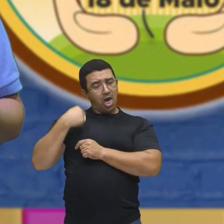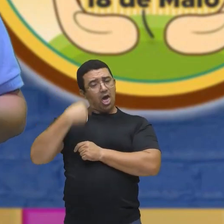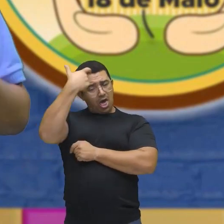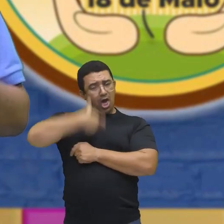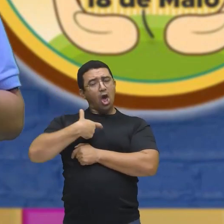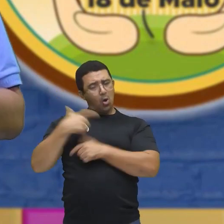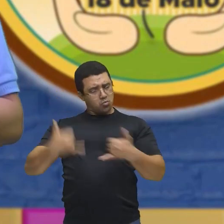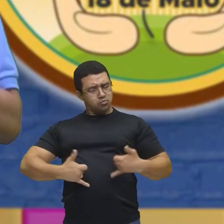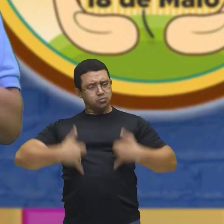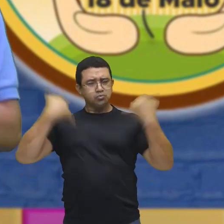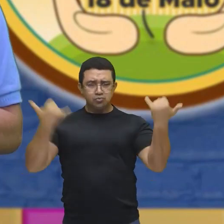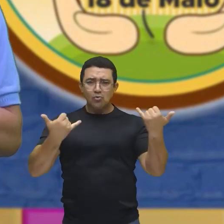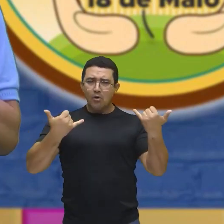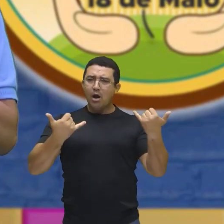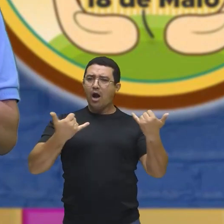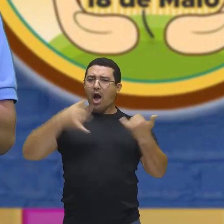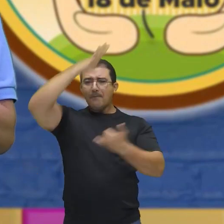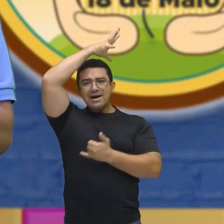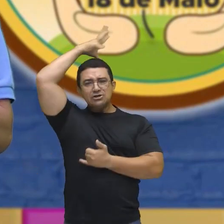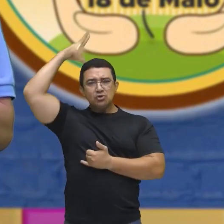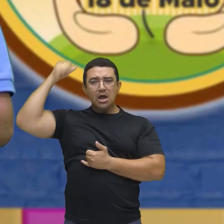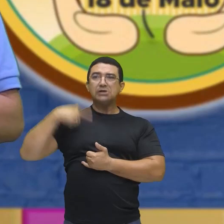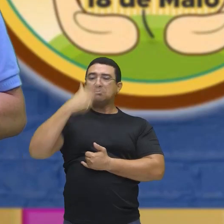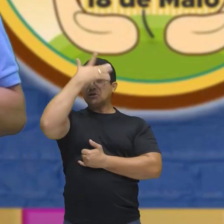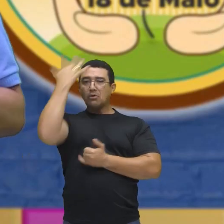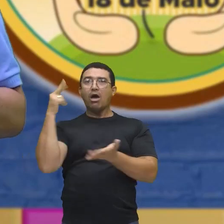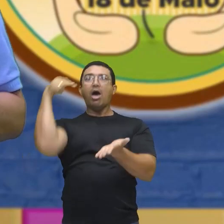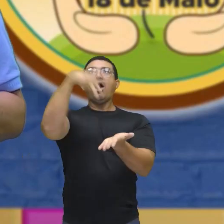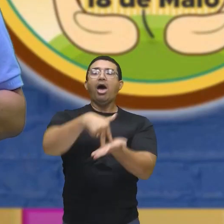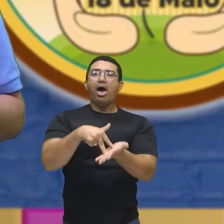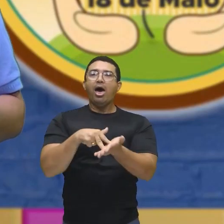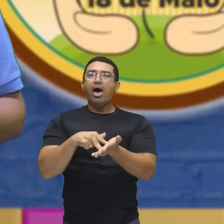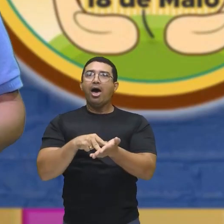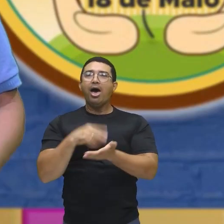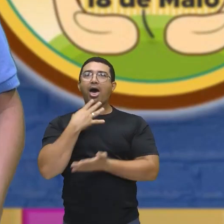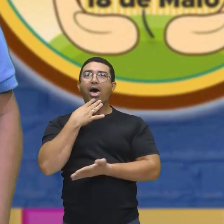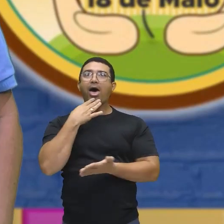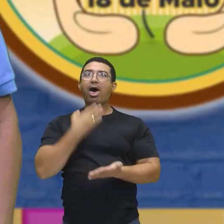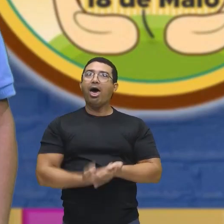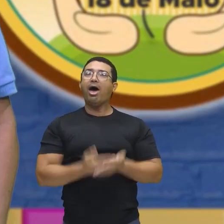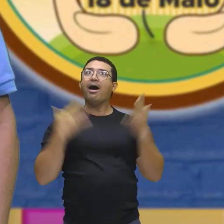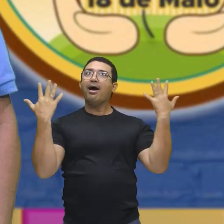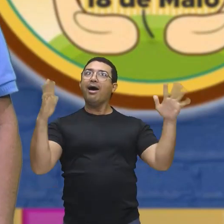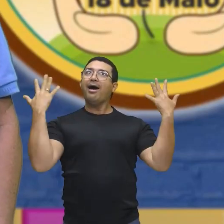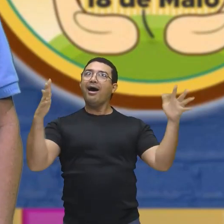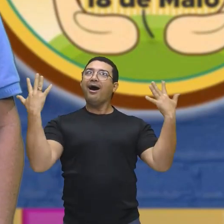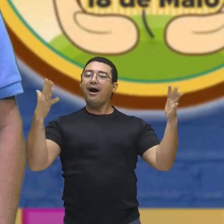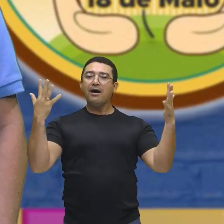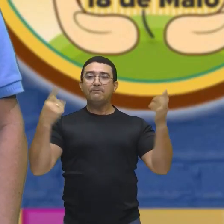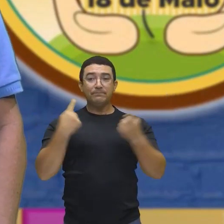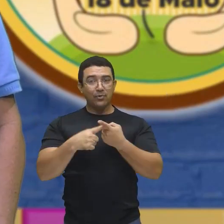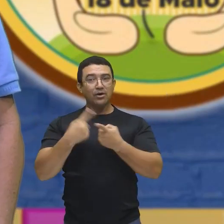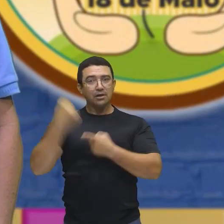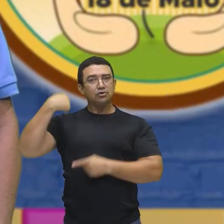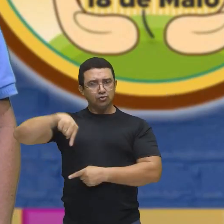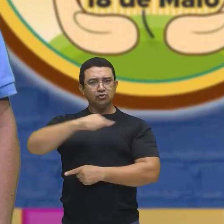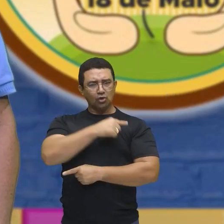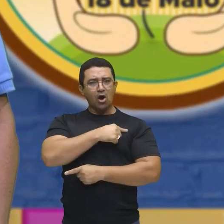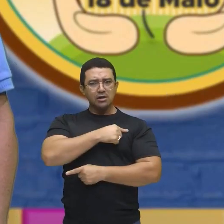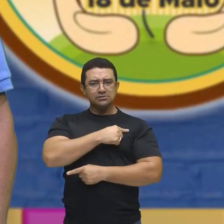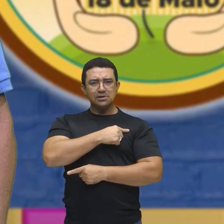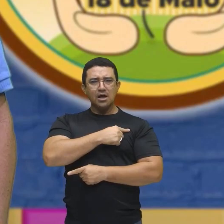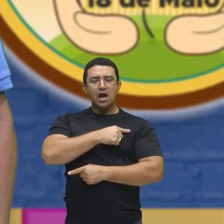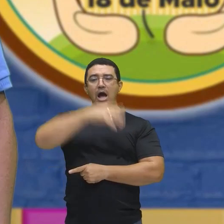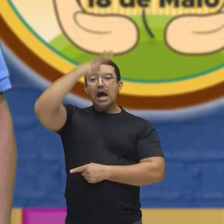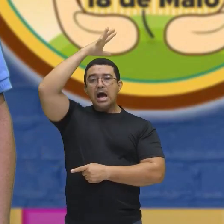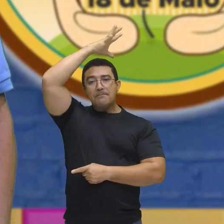Gente, eu sou aplaudido de pé. Todo mundo. O Amazonas é respeitado porque nós, amazonenses, não respeitamos